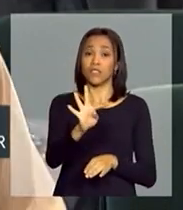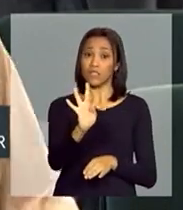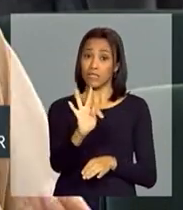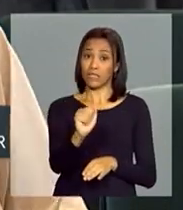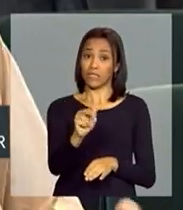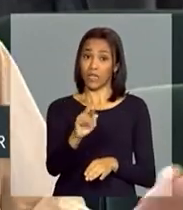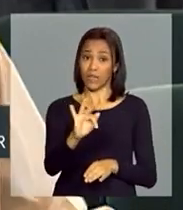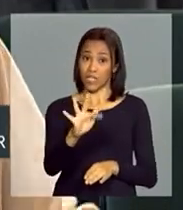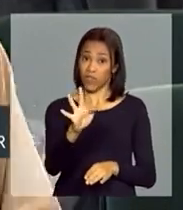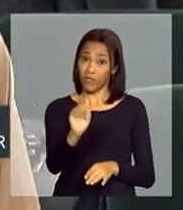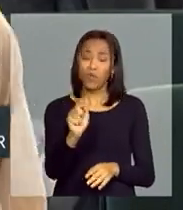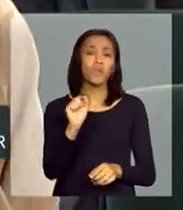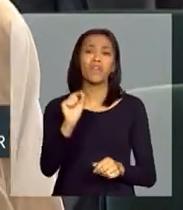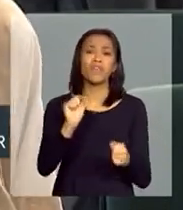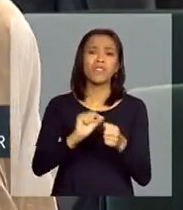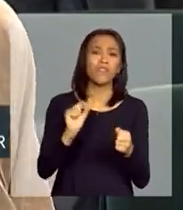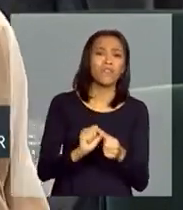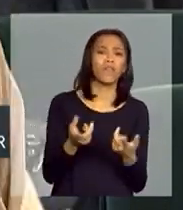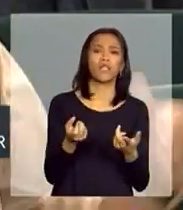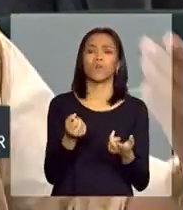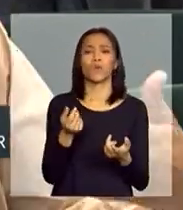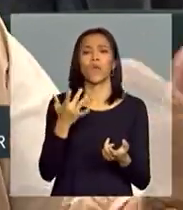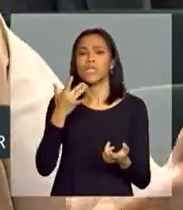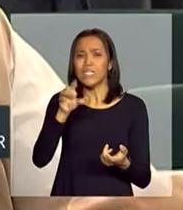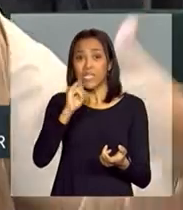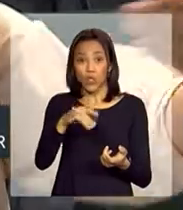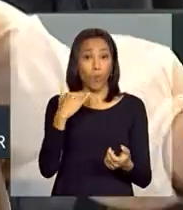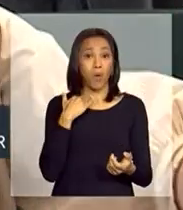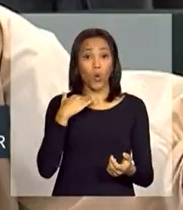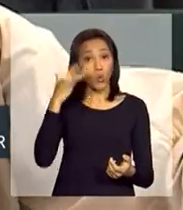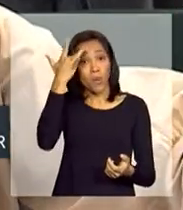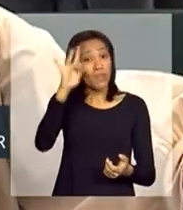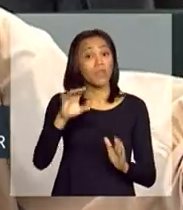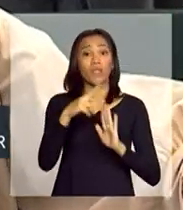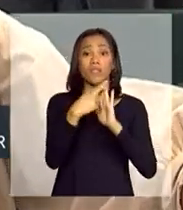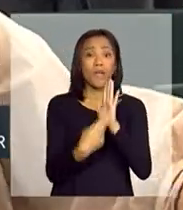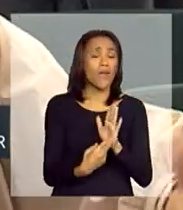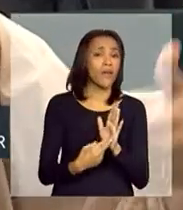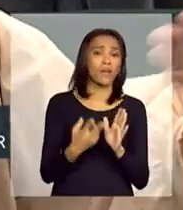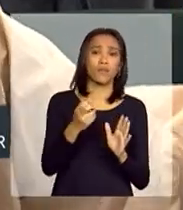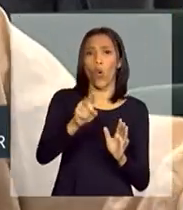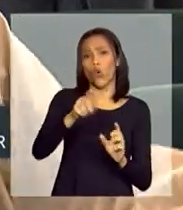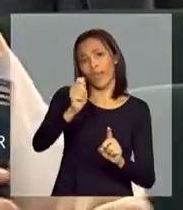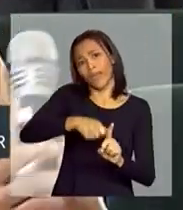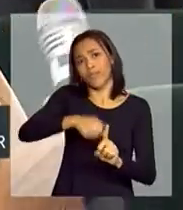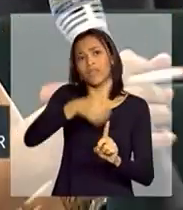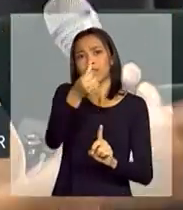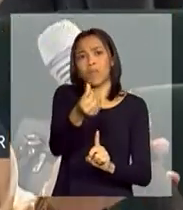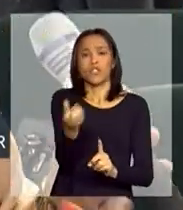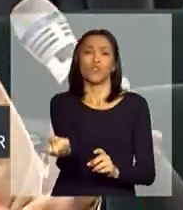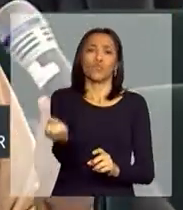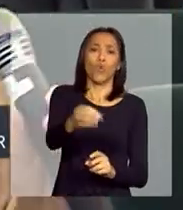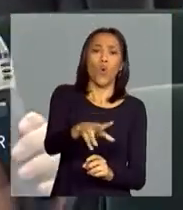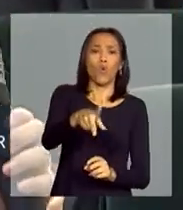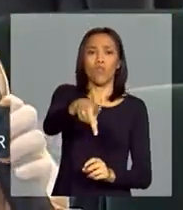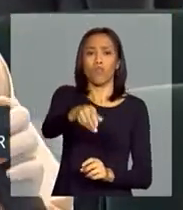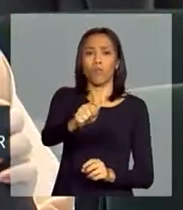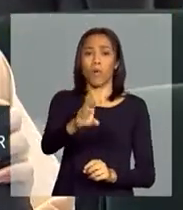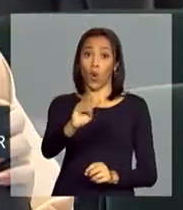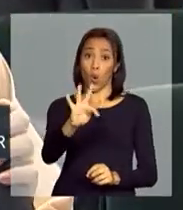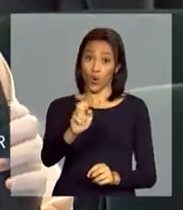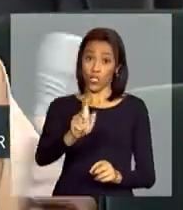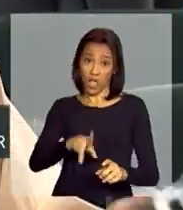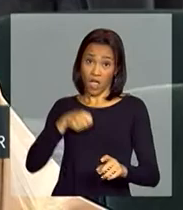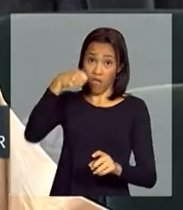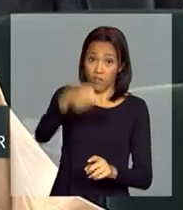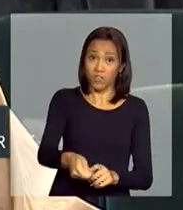senhor o que vai ser feito de certo para o banco que não cumpre ou se daqui a seis meses nós vamos estar no anúncio do novo pacote reforçando medidas que já foram